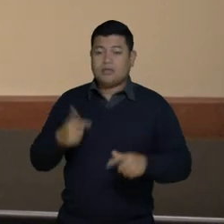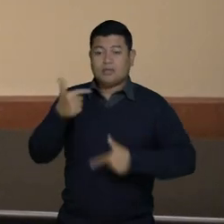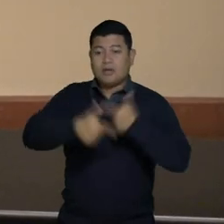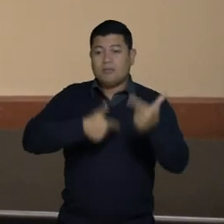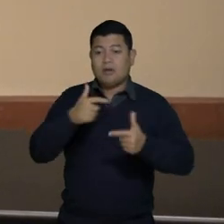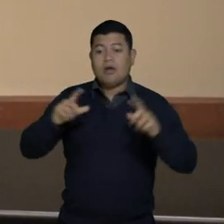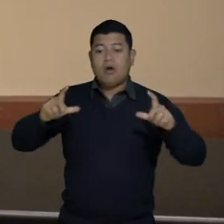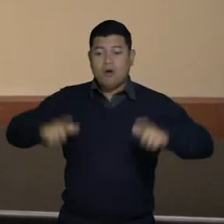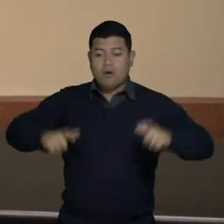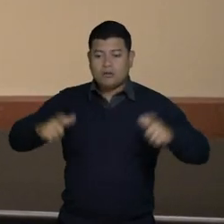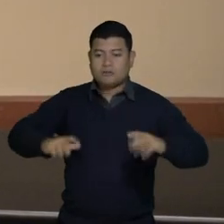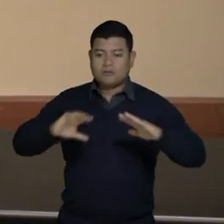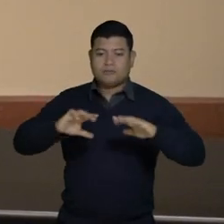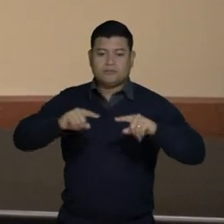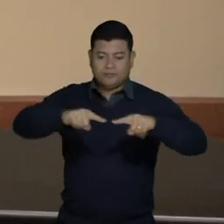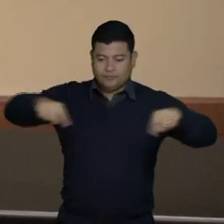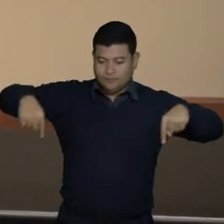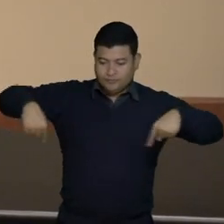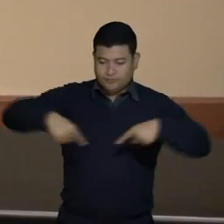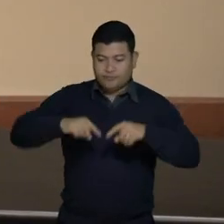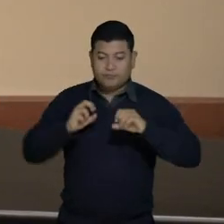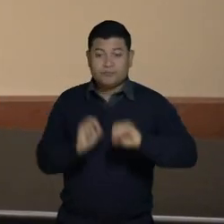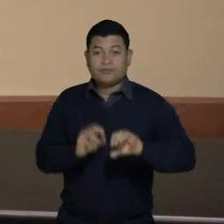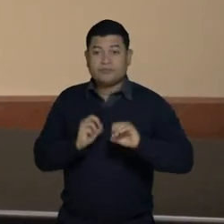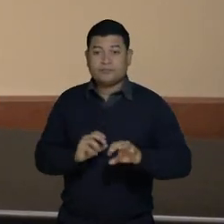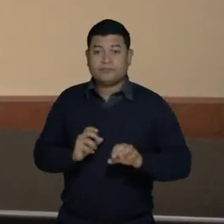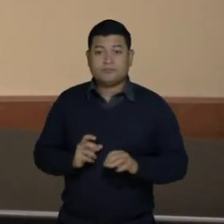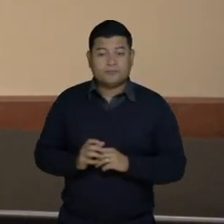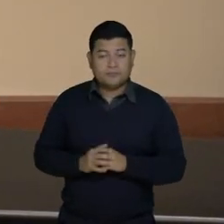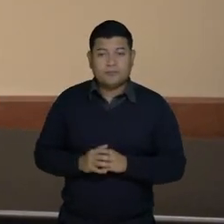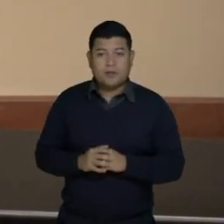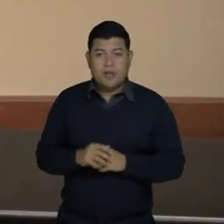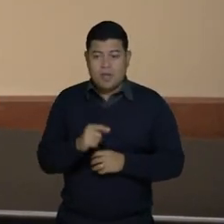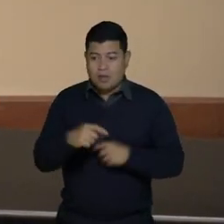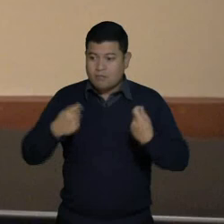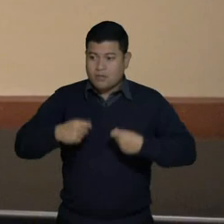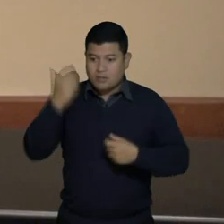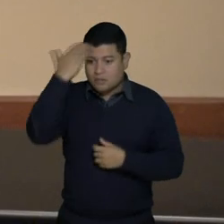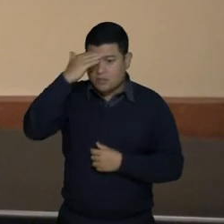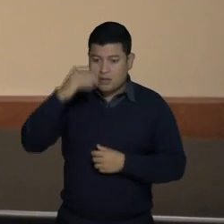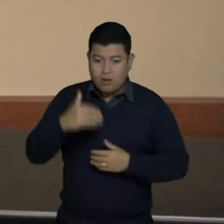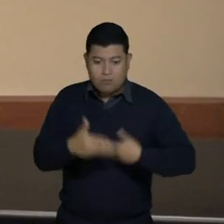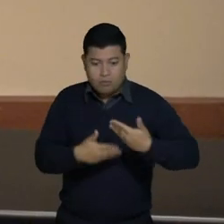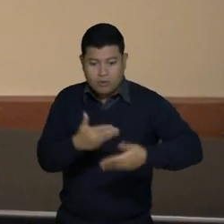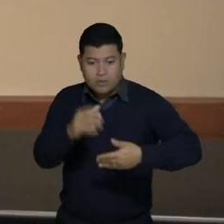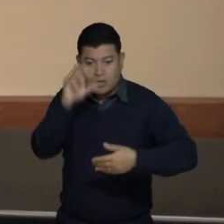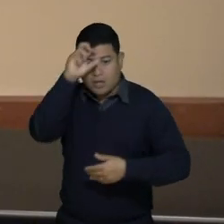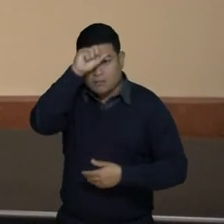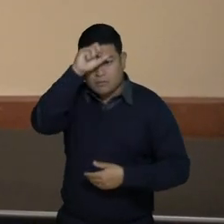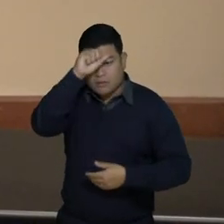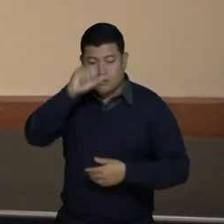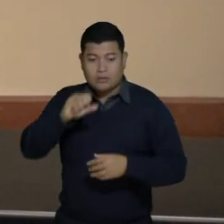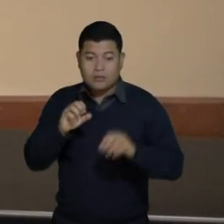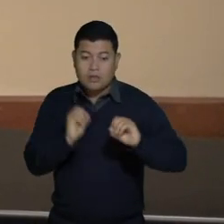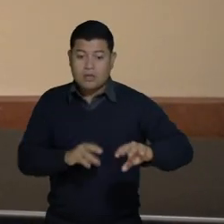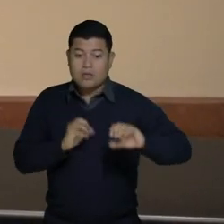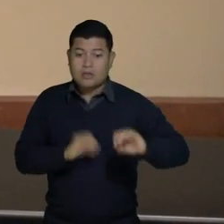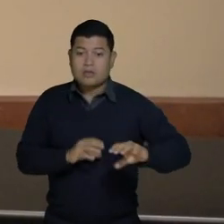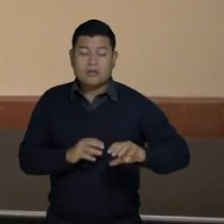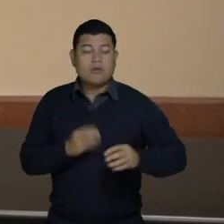que entender o processo de ensino e de aprendizagem a